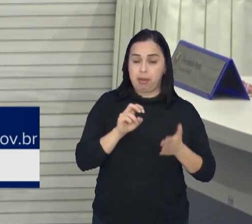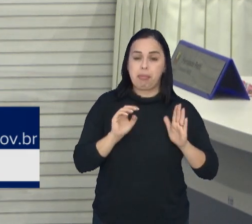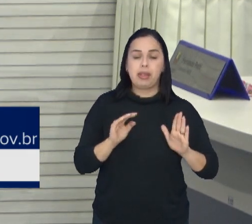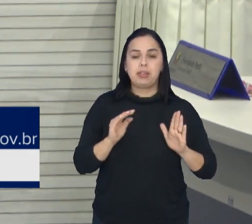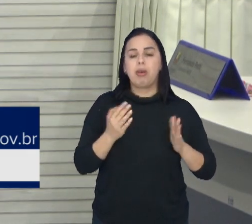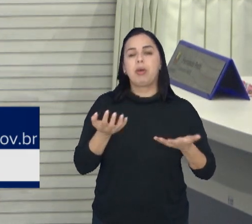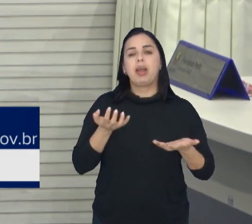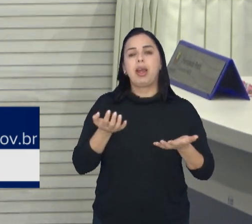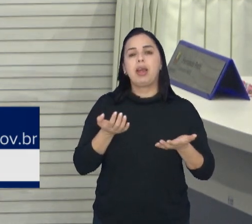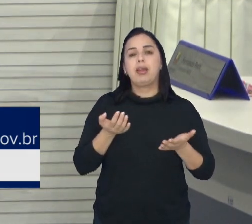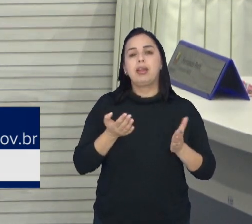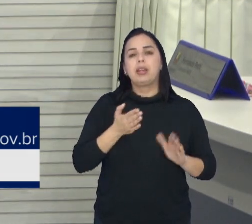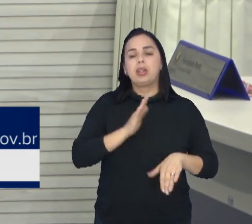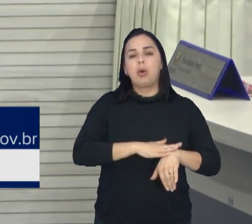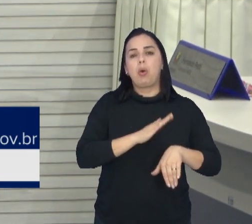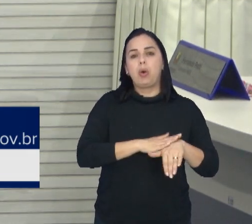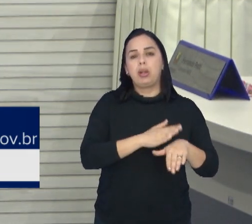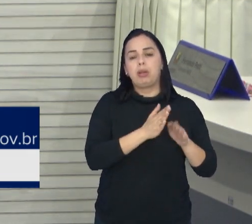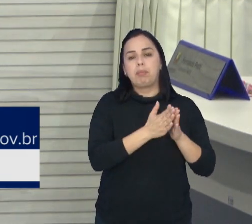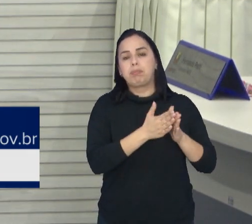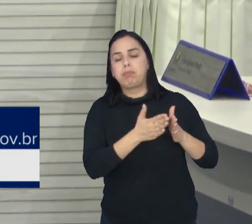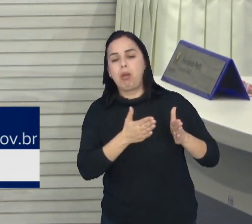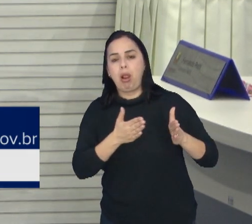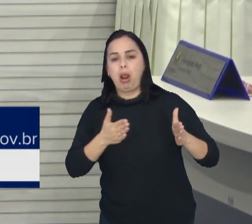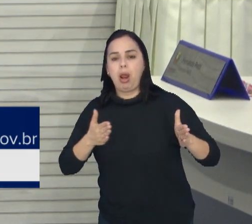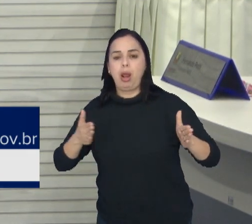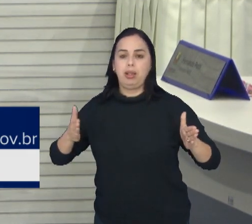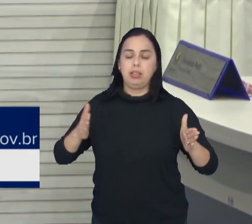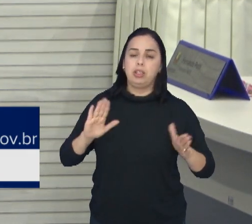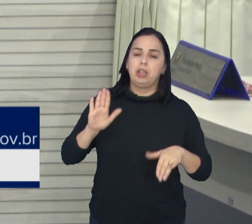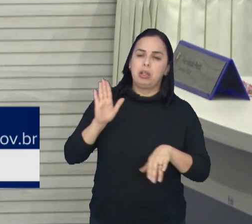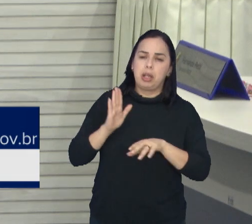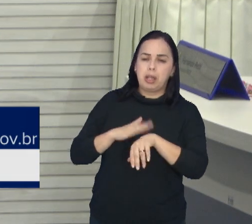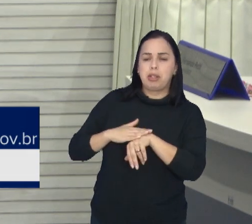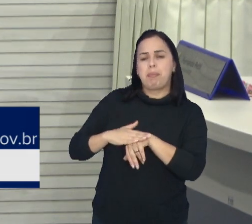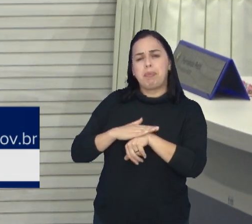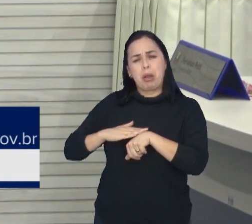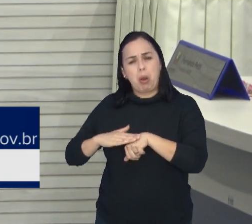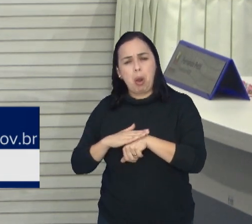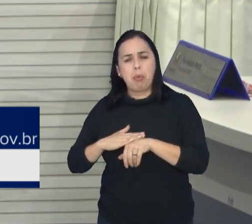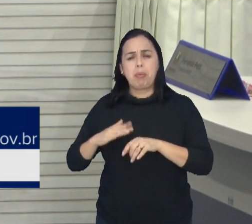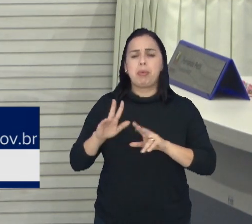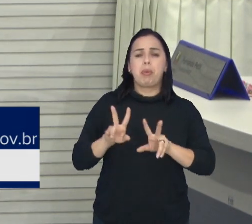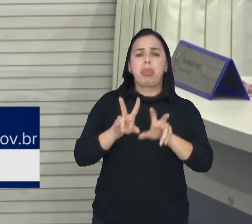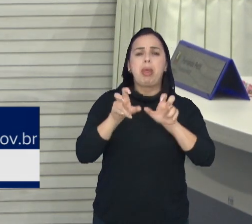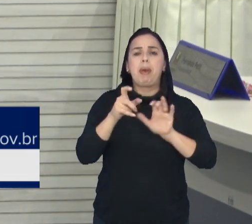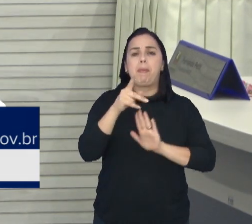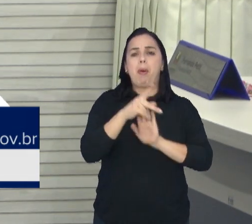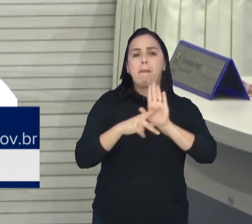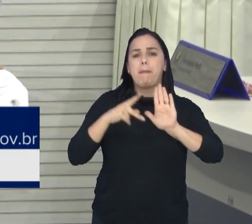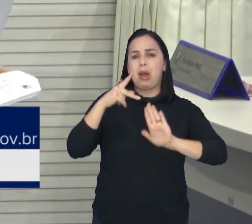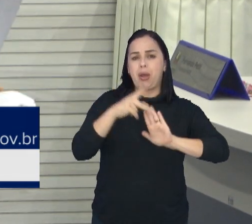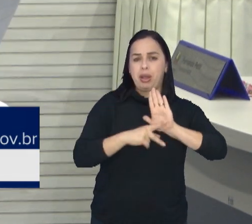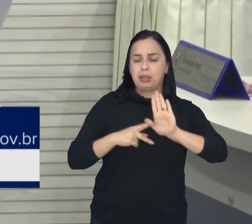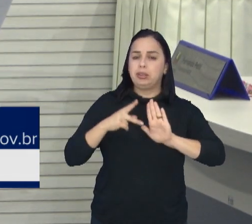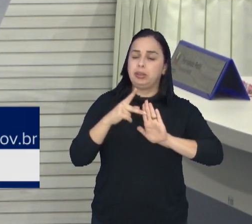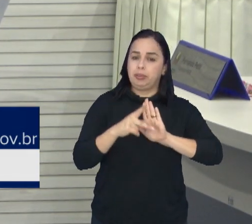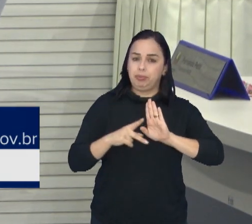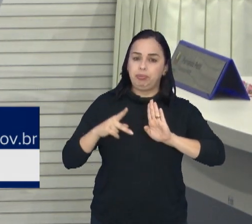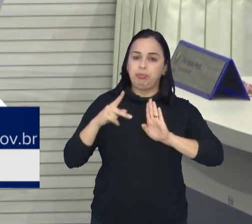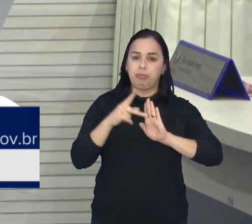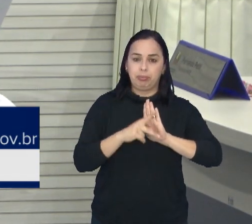está fazendo essa solicitação, temos conversado muito das questões do Bom Prato, para que o Bom